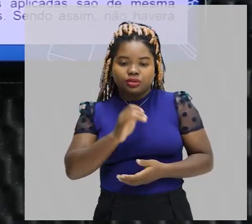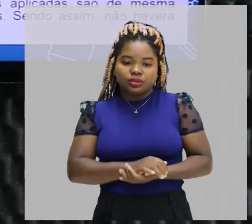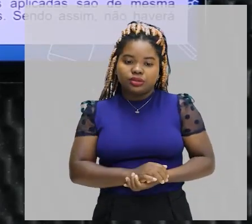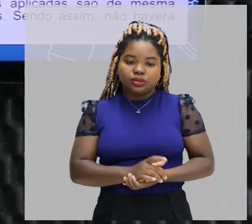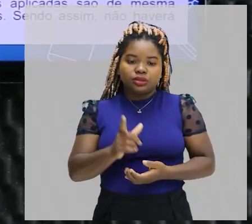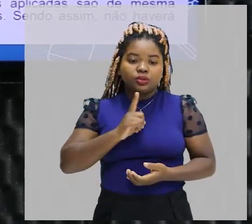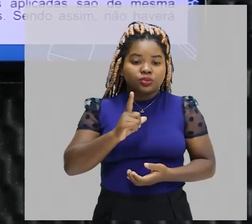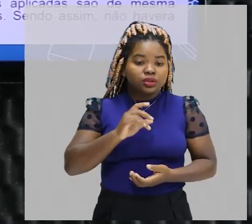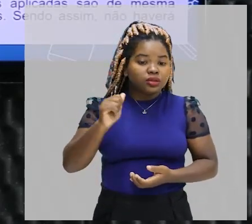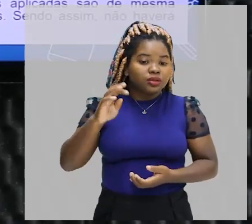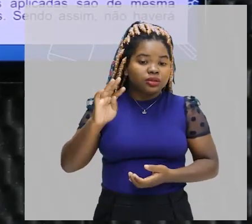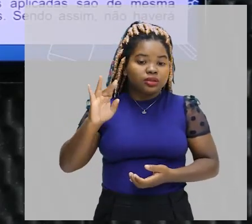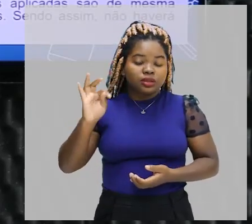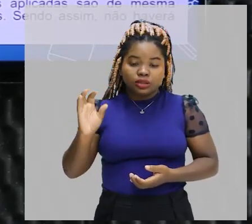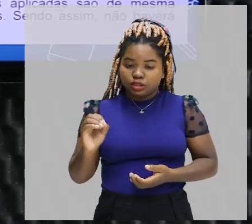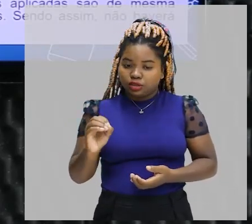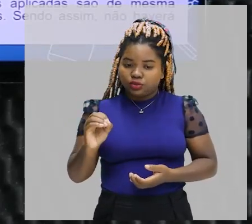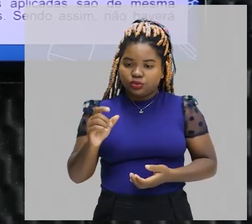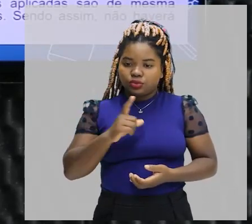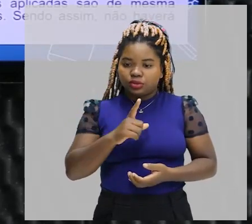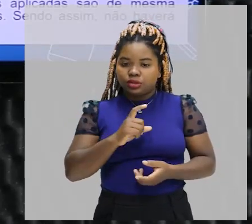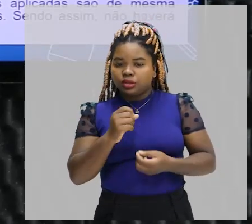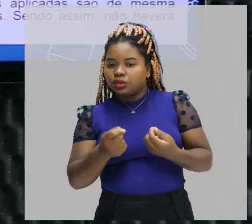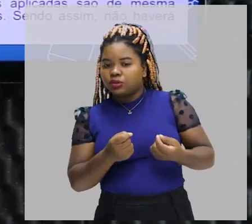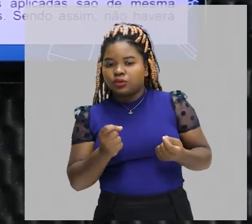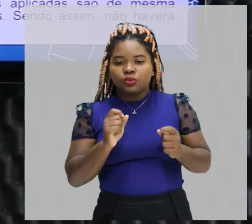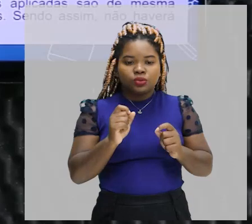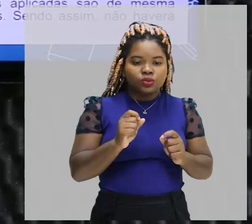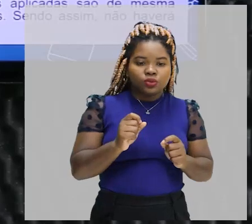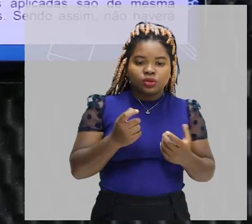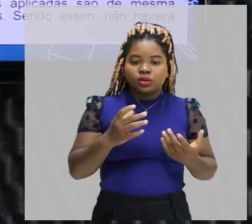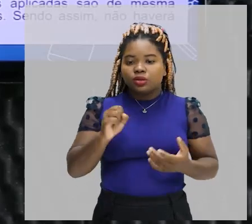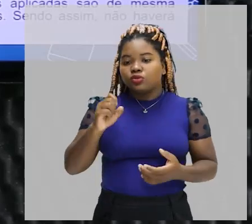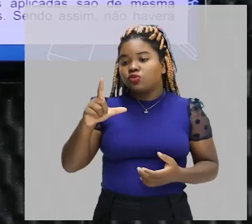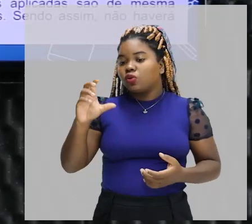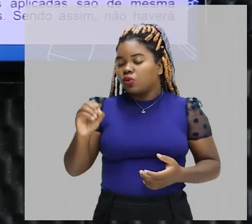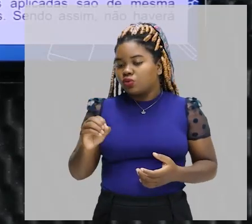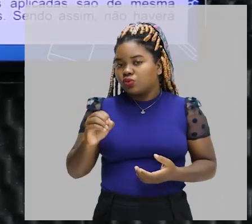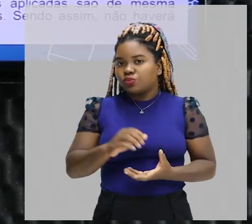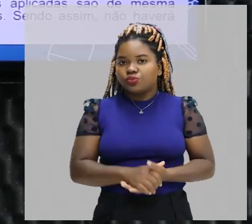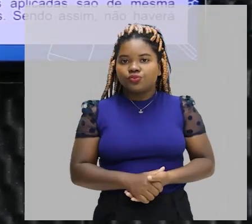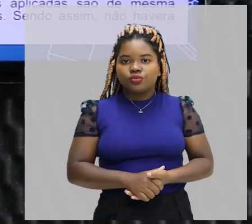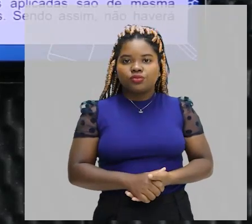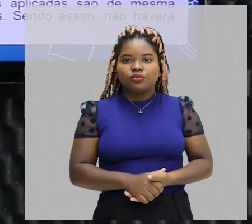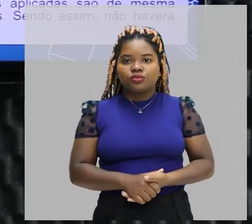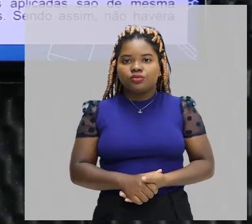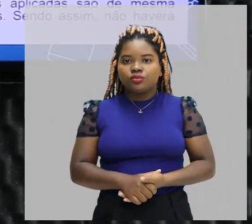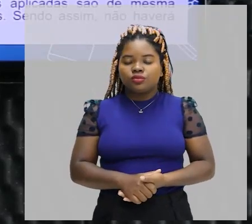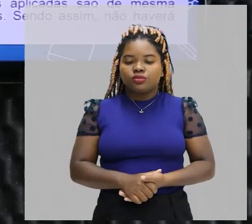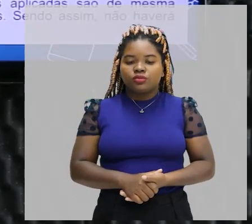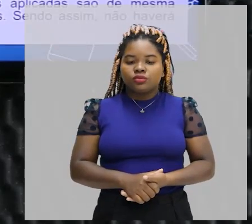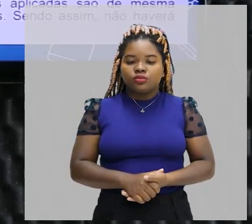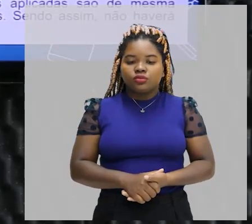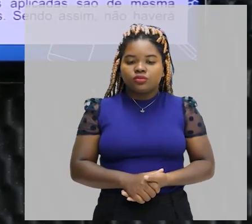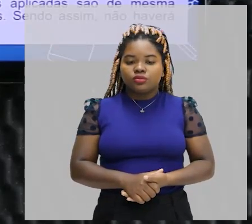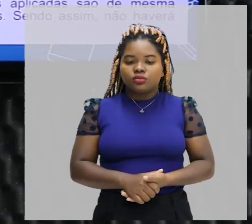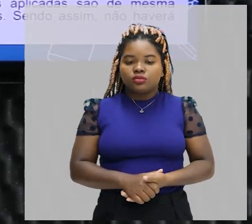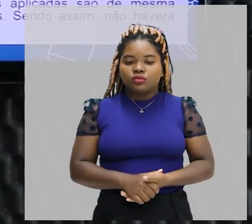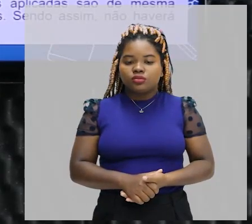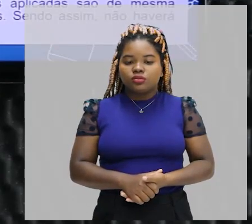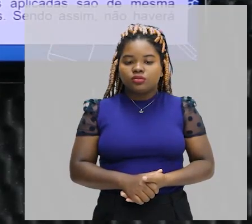existe o atrito, né, tem uma estrutura rugosa que é o solo. Vamos botar, por exemplo, o solo, certo? Então,